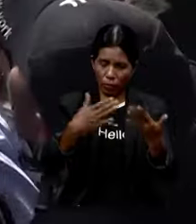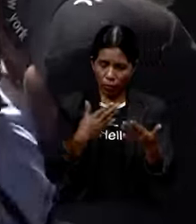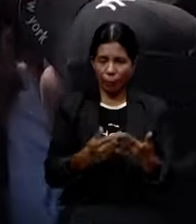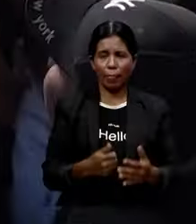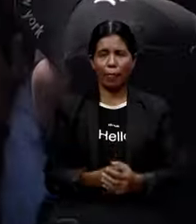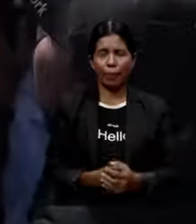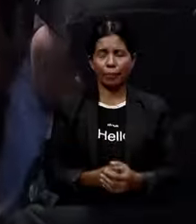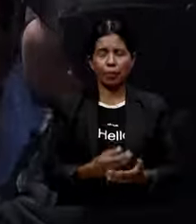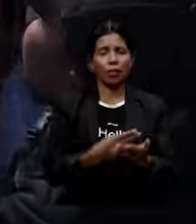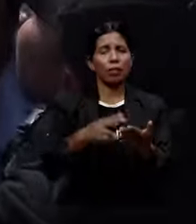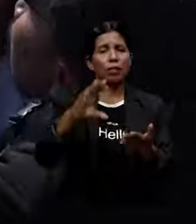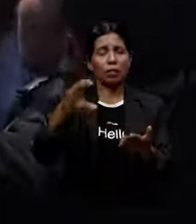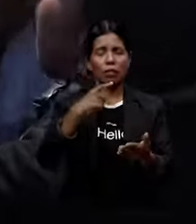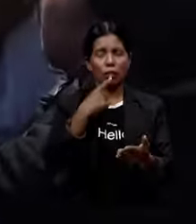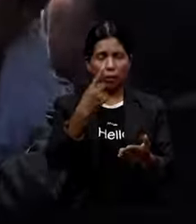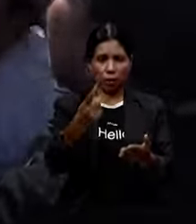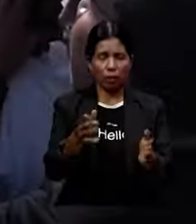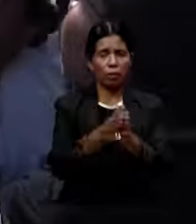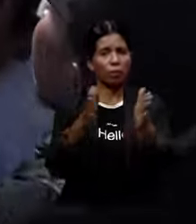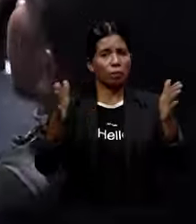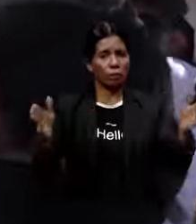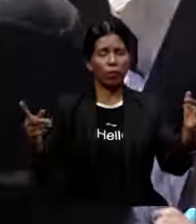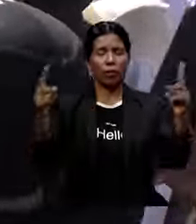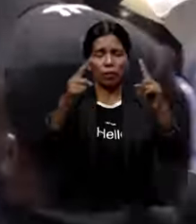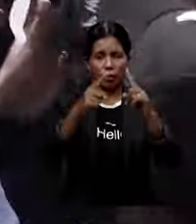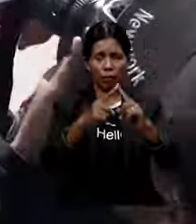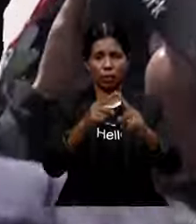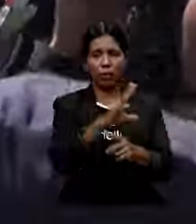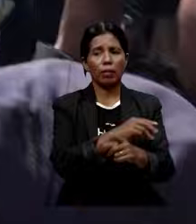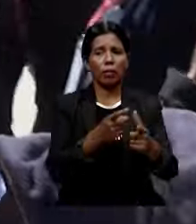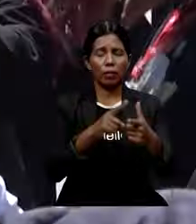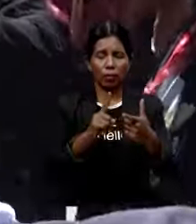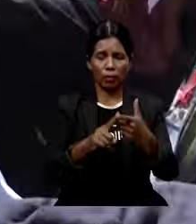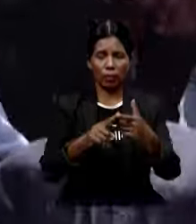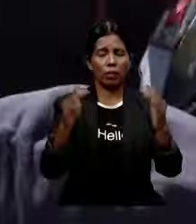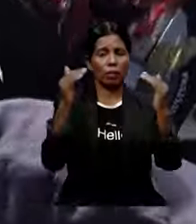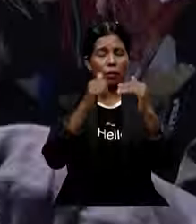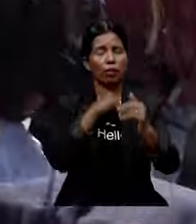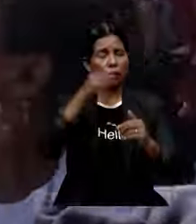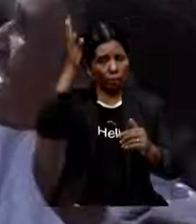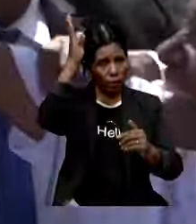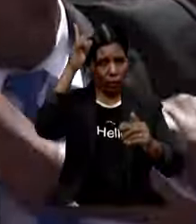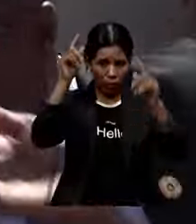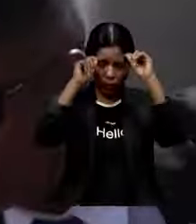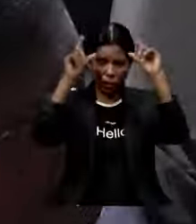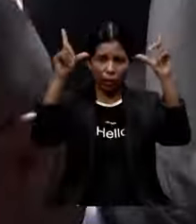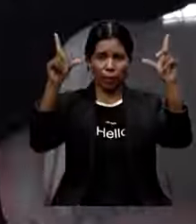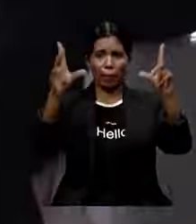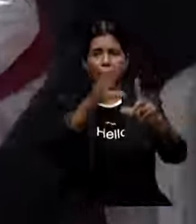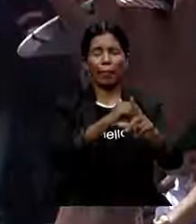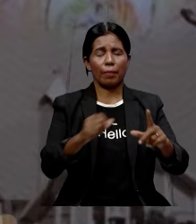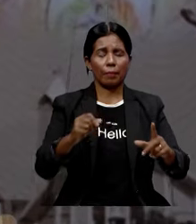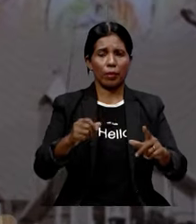Santa também infinitamente grata igreja local Conferência Episcopal Timor Senor